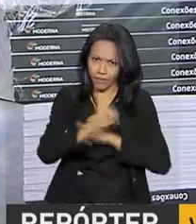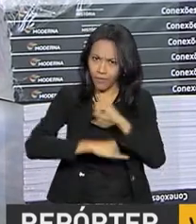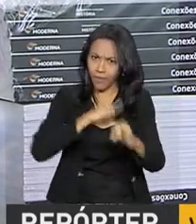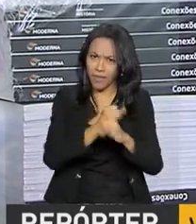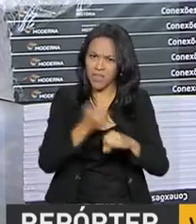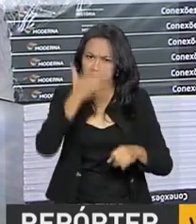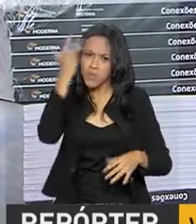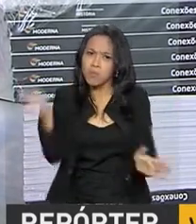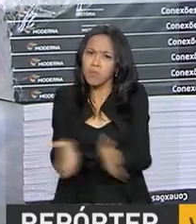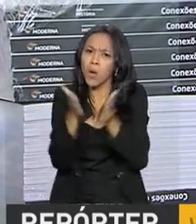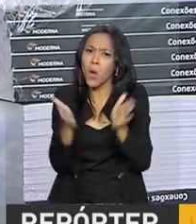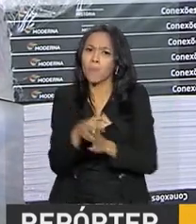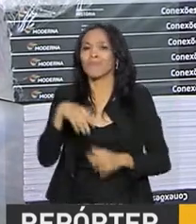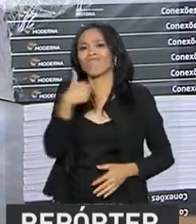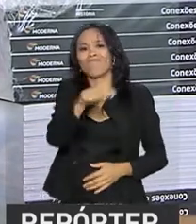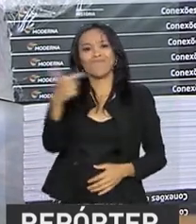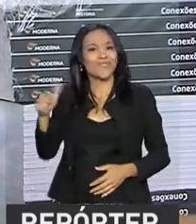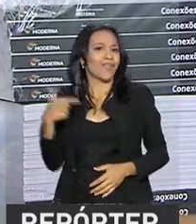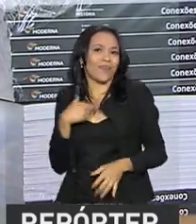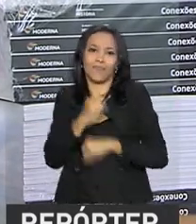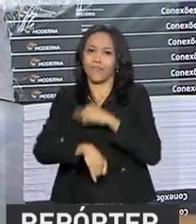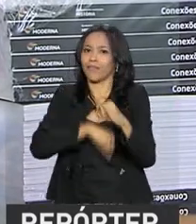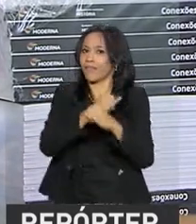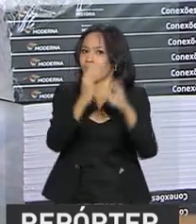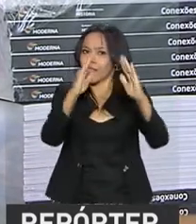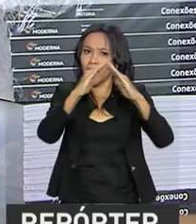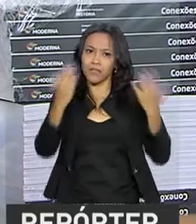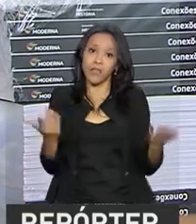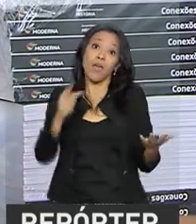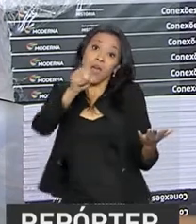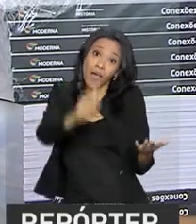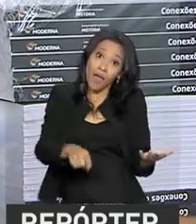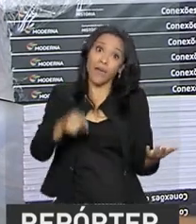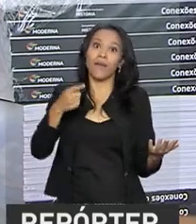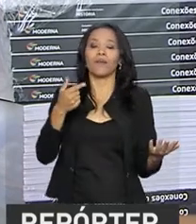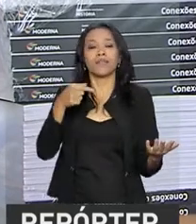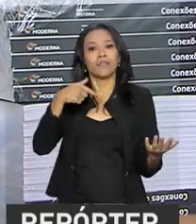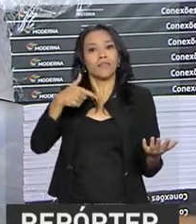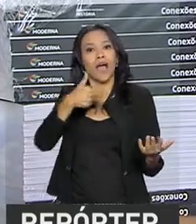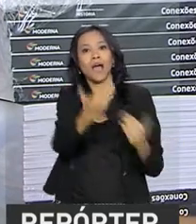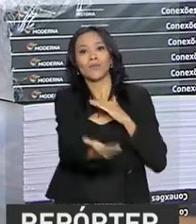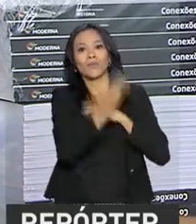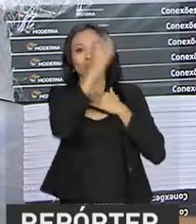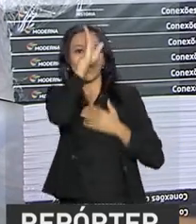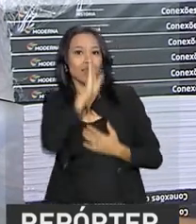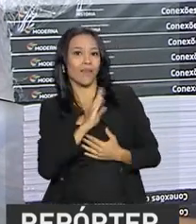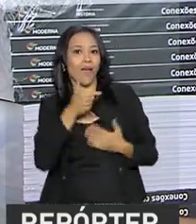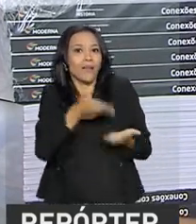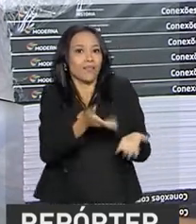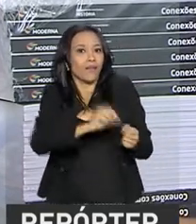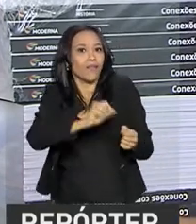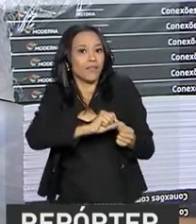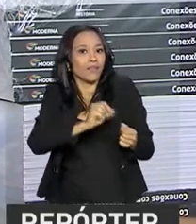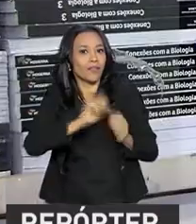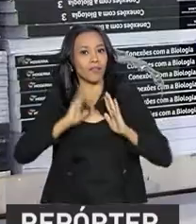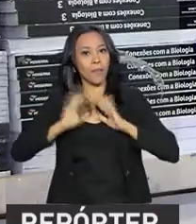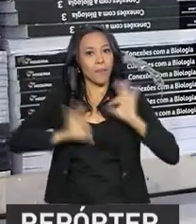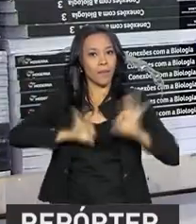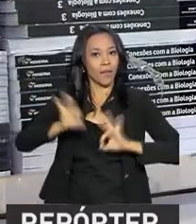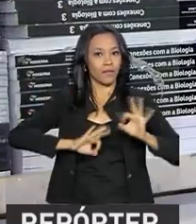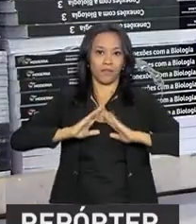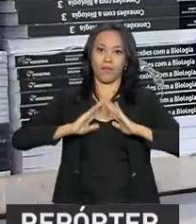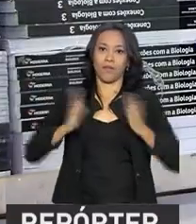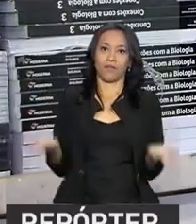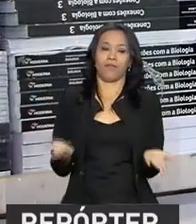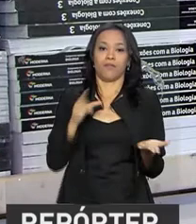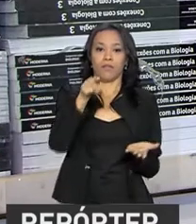mais carentes nem todos os alunos têm internet em casa então isso é um diferencial que ele tem de graça pra ele poder fazer essa preparação criar um